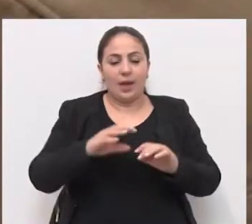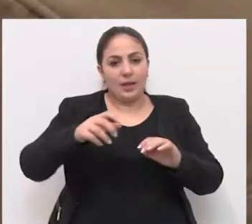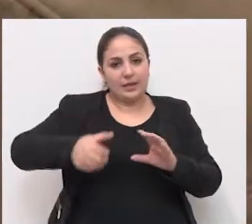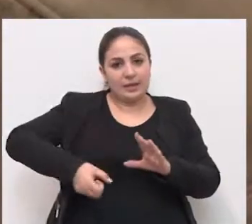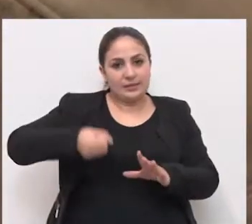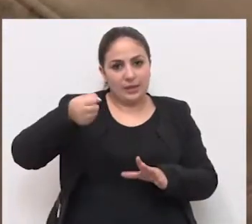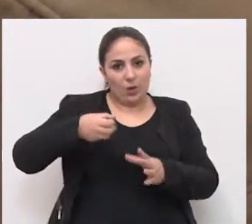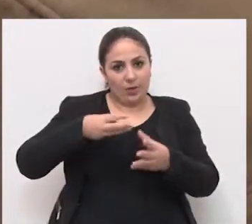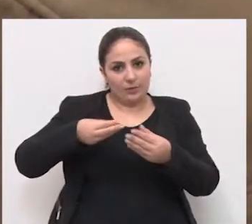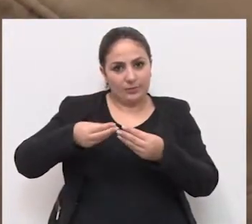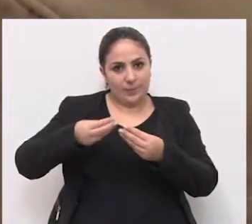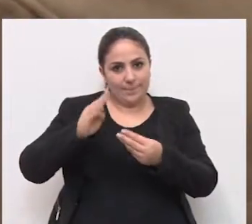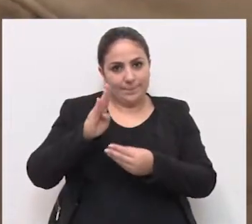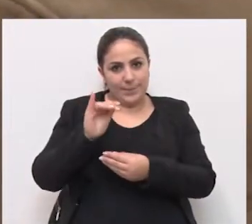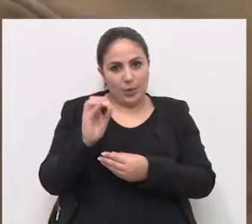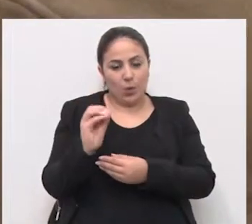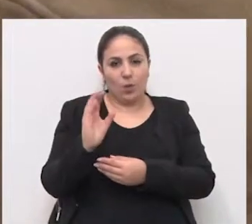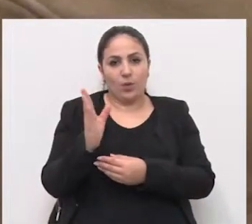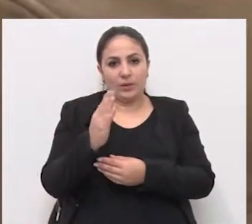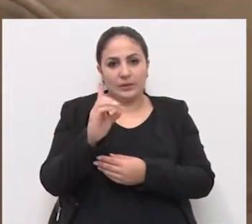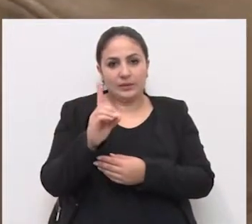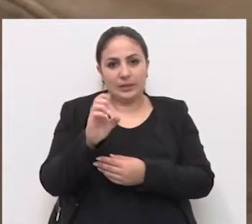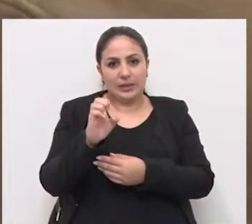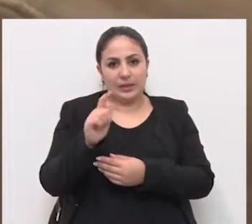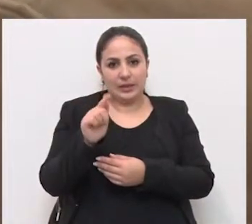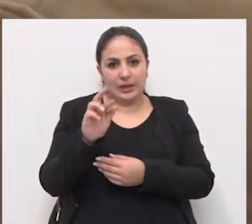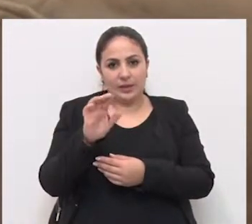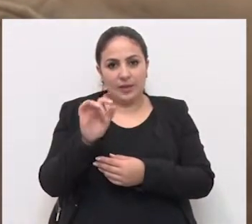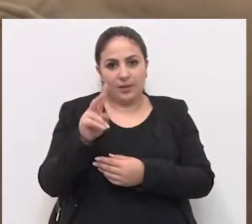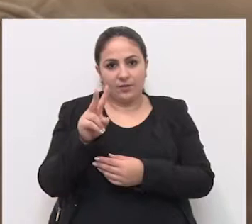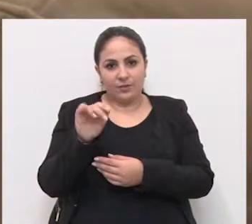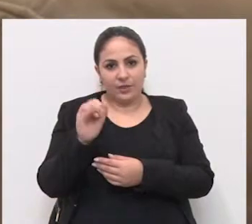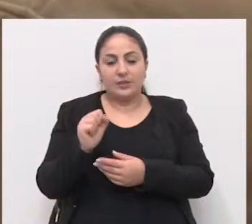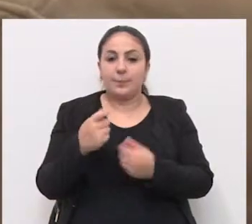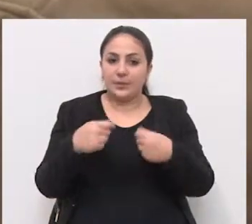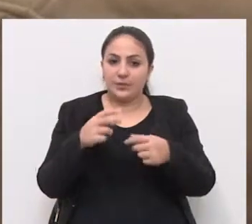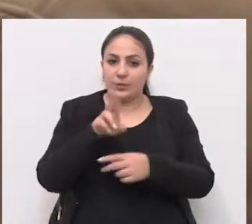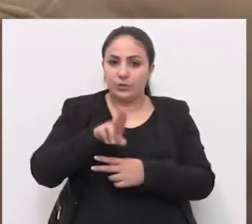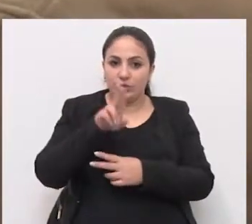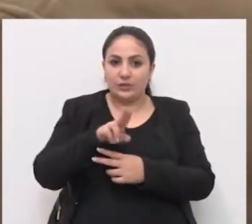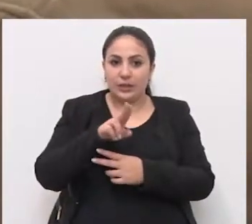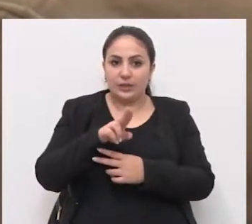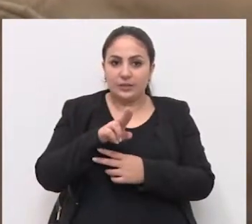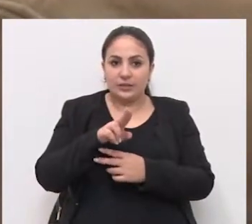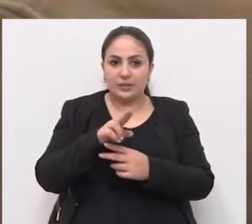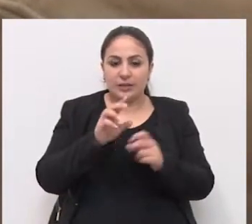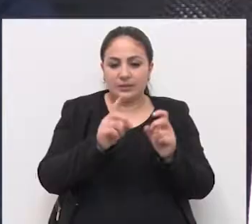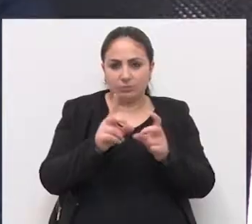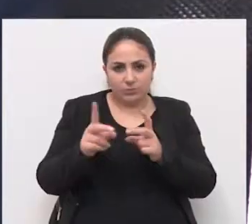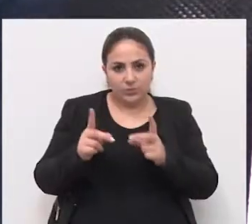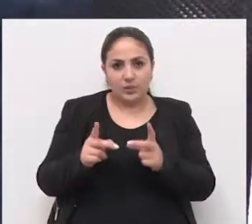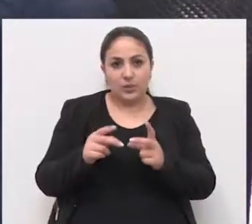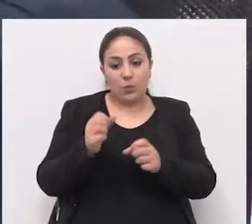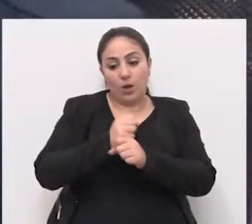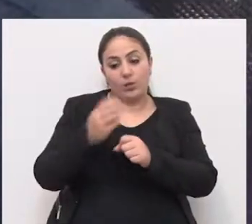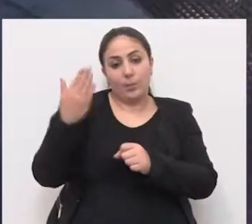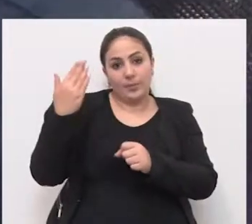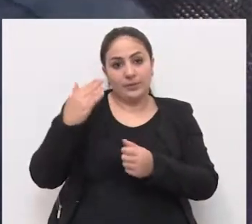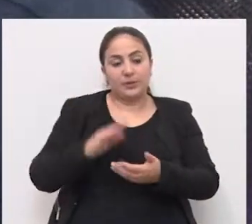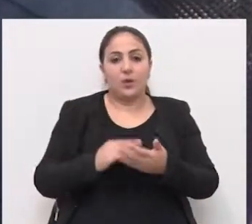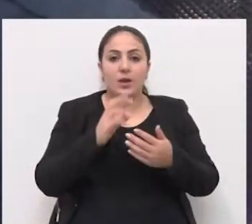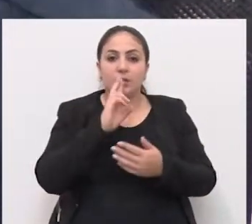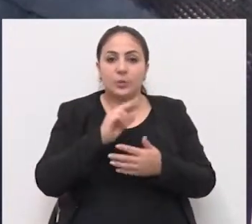sacolas biodegradáveis deveriam ser adotadas por estabelecimentos comerciais desde o ano passado. Este